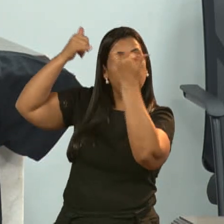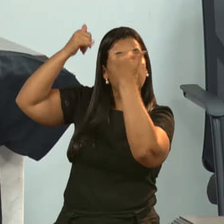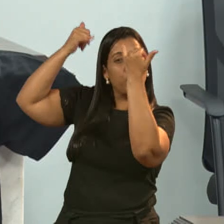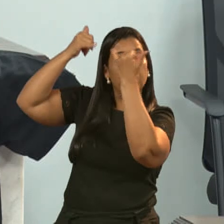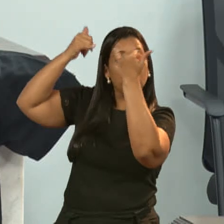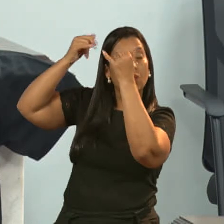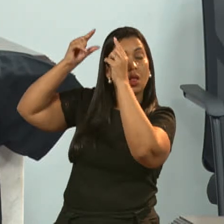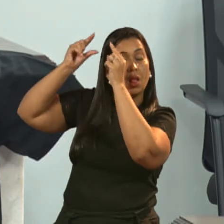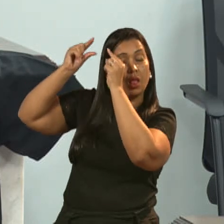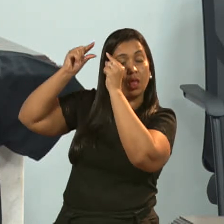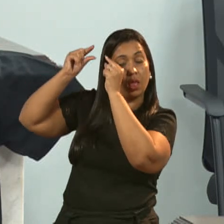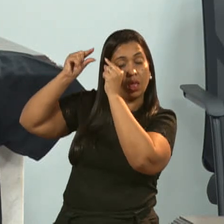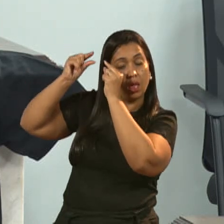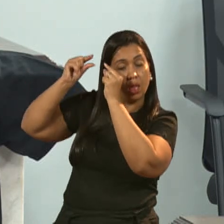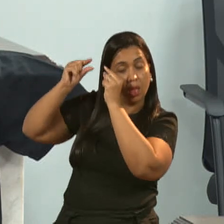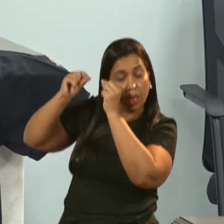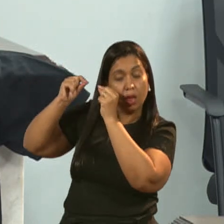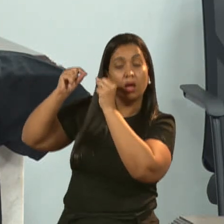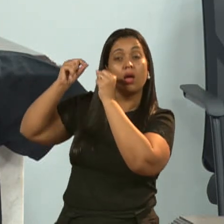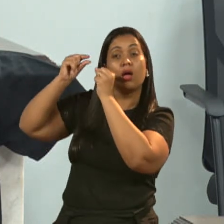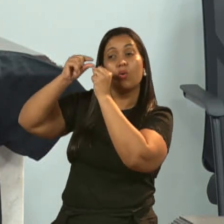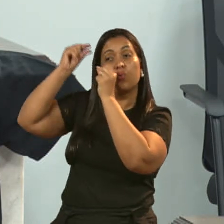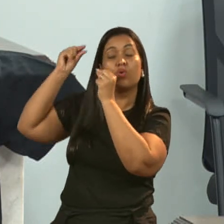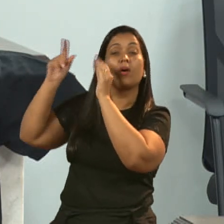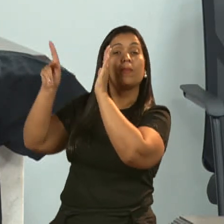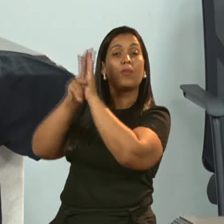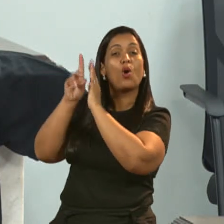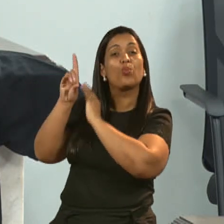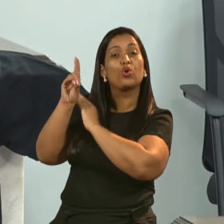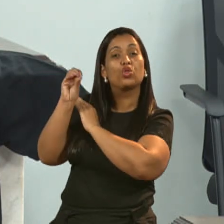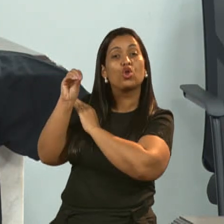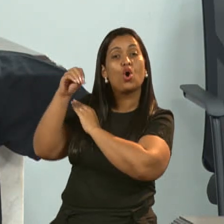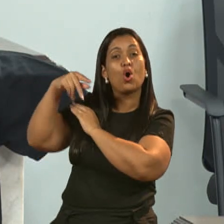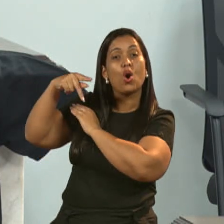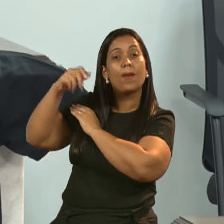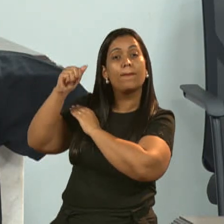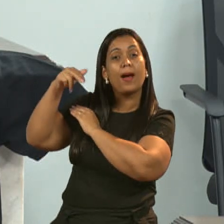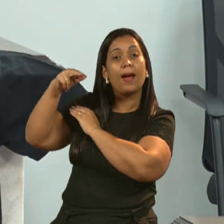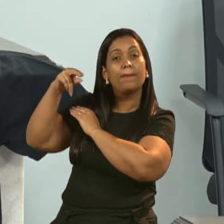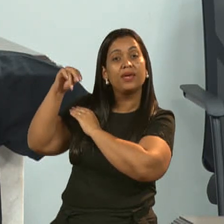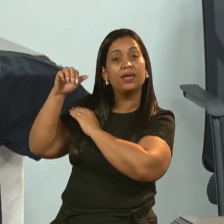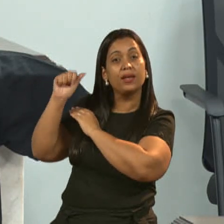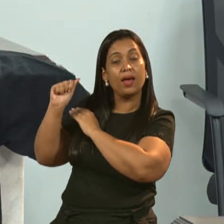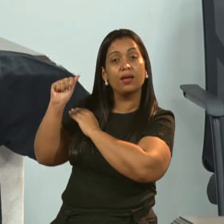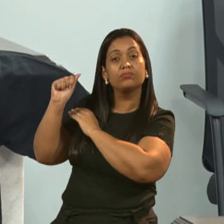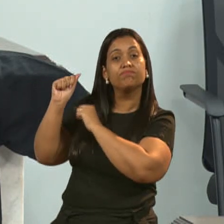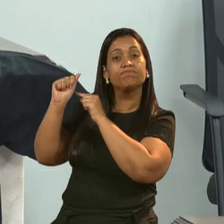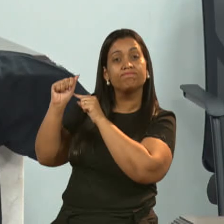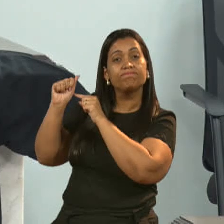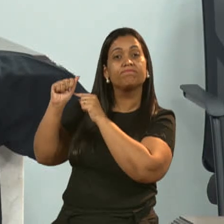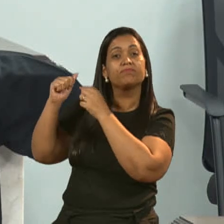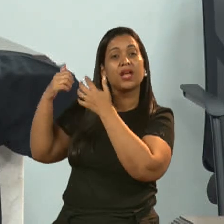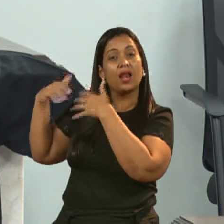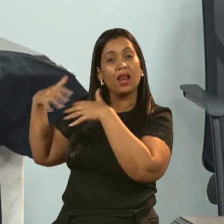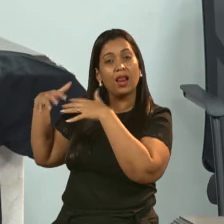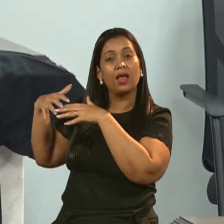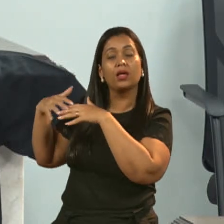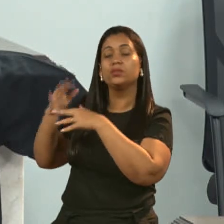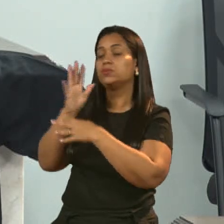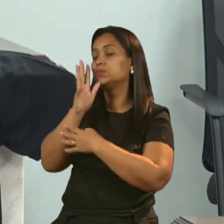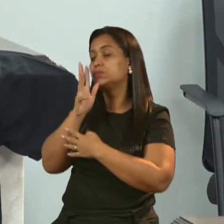dopamina no sistema nervoso central, resultando em impactos nos movimentos, tremores,